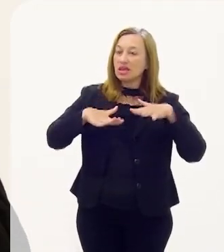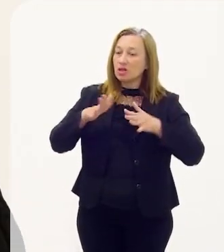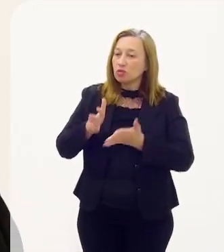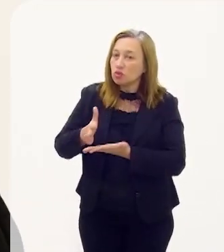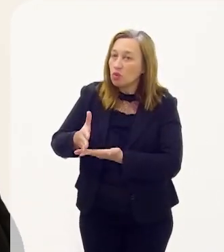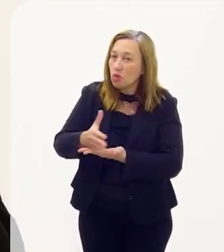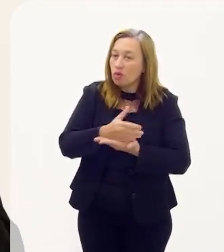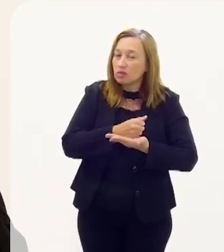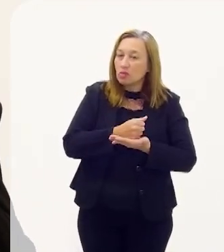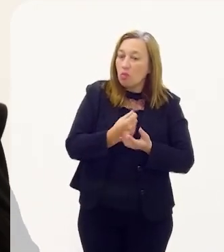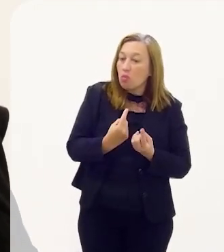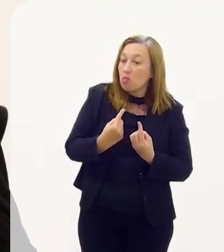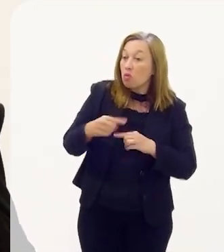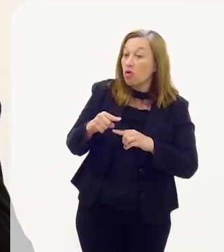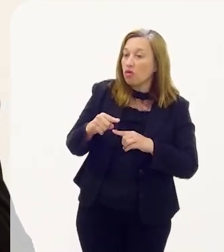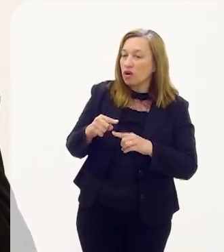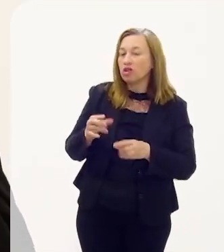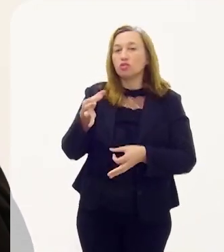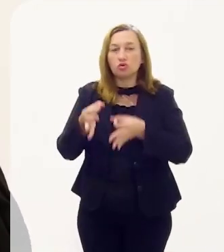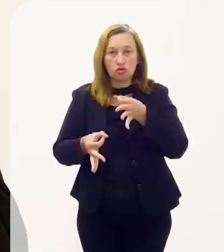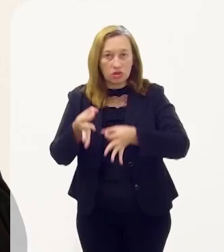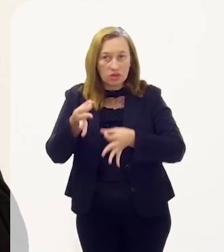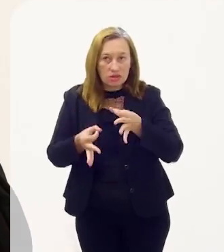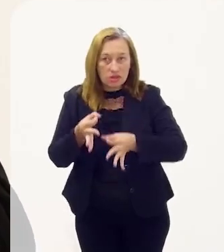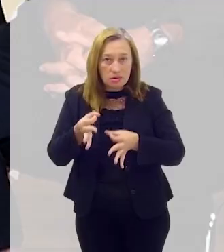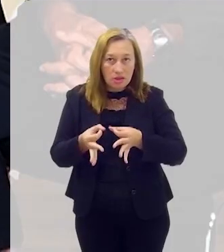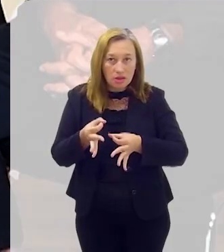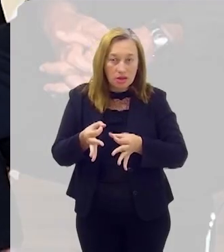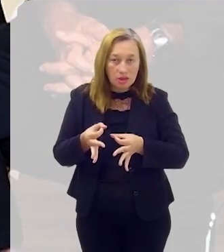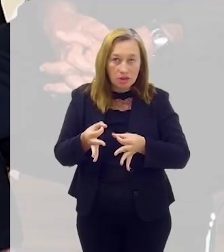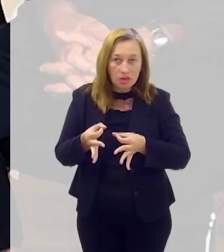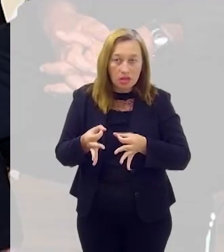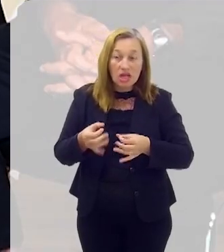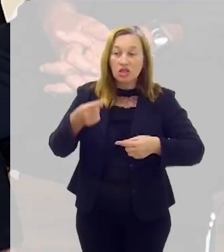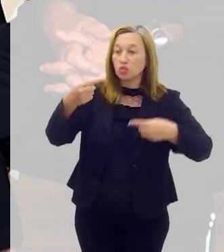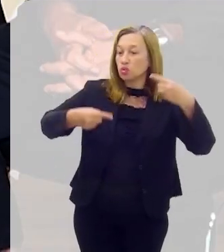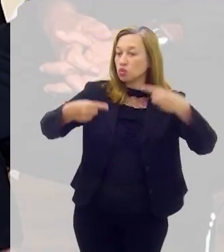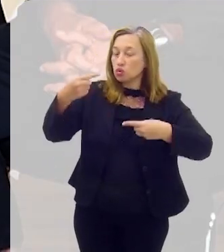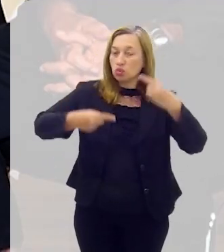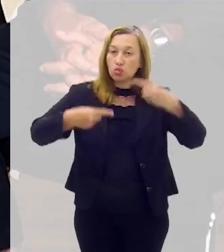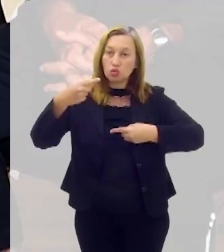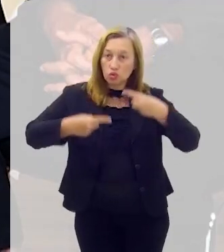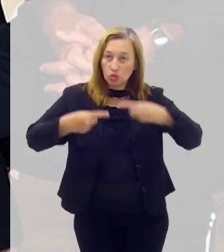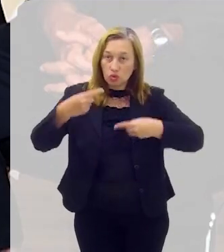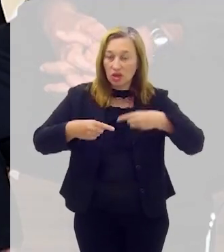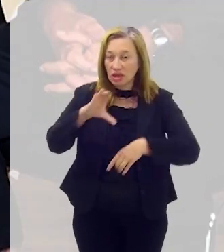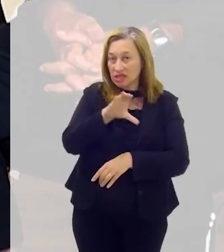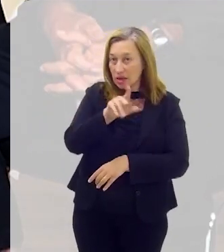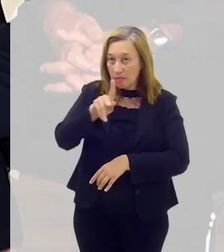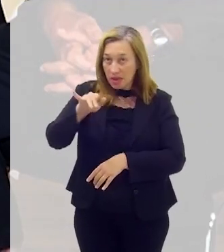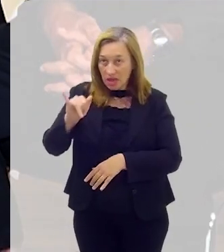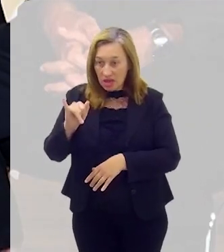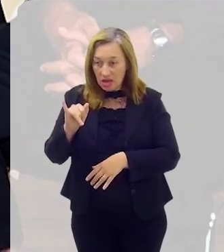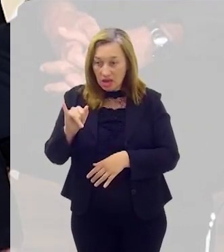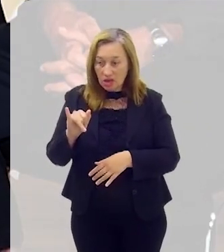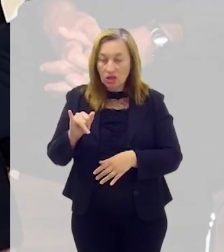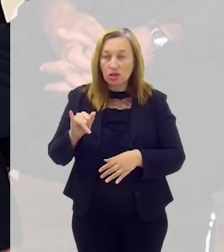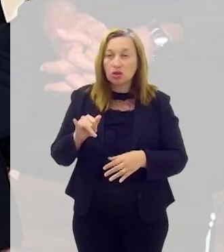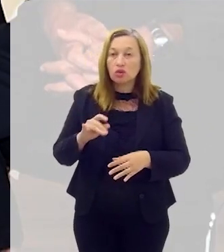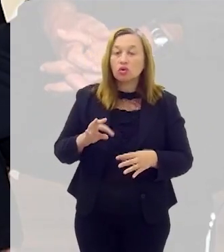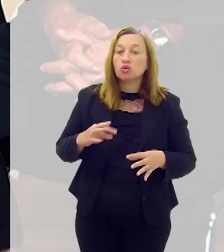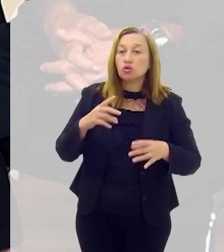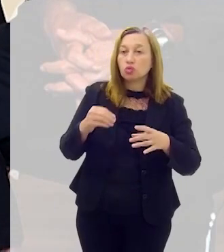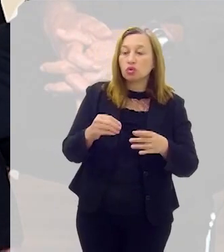seja colhido, acaba se provocando o judiciário. E no fim, essas discussões que foram travadas na CPI, esses fatos que